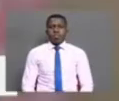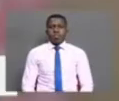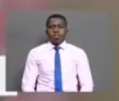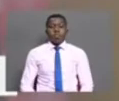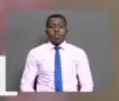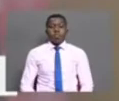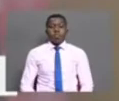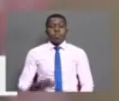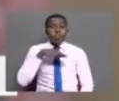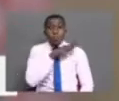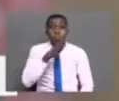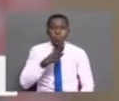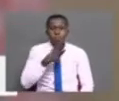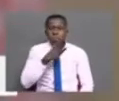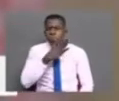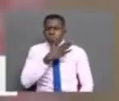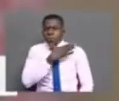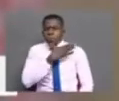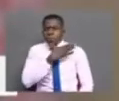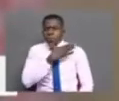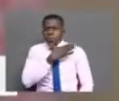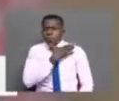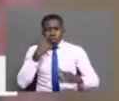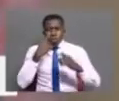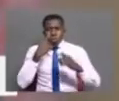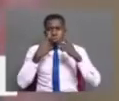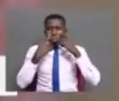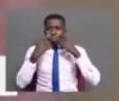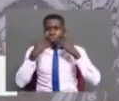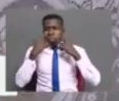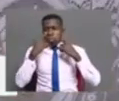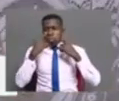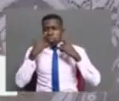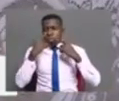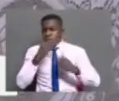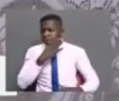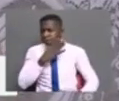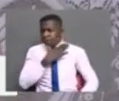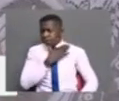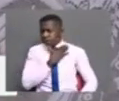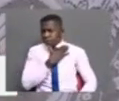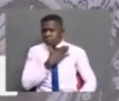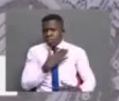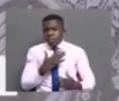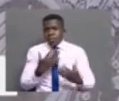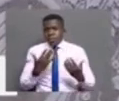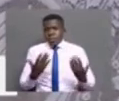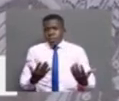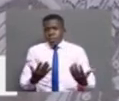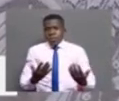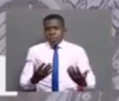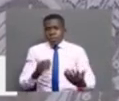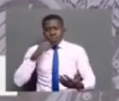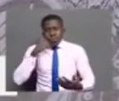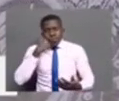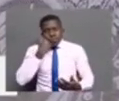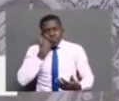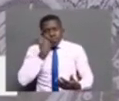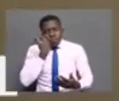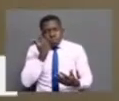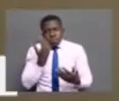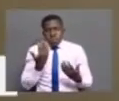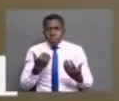é uma família de skate em lágrimas que guardem ser paredes o medo o preconceito